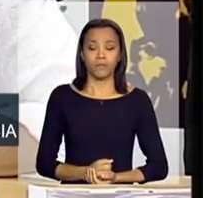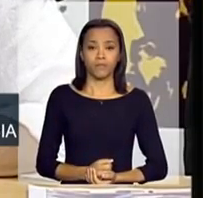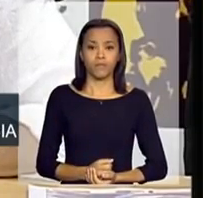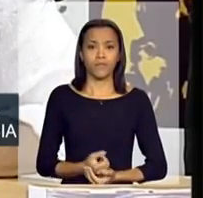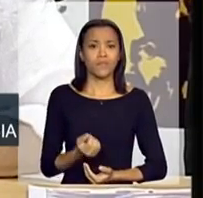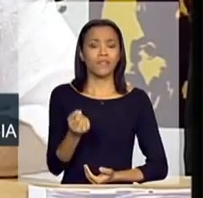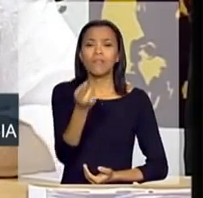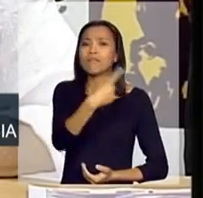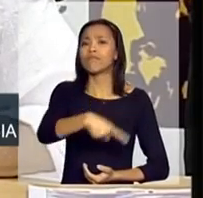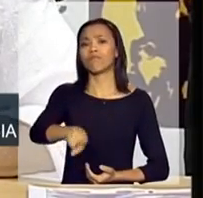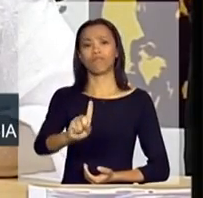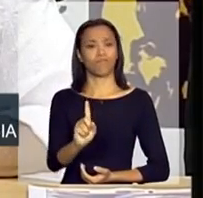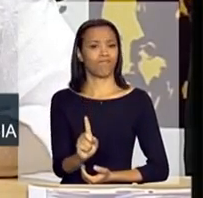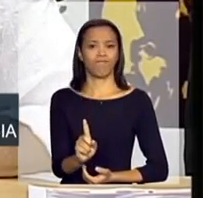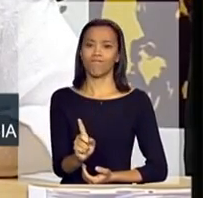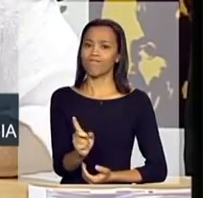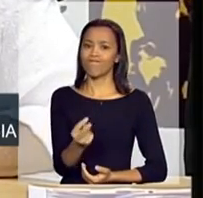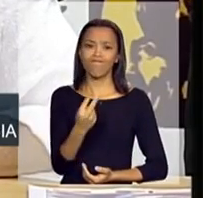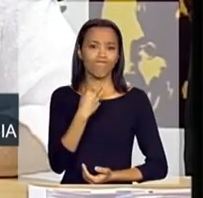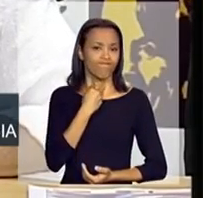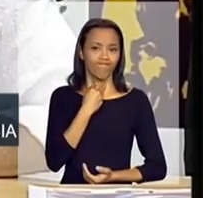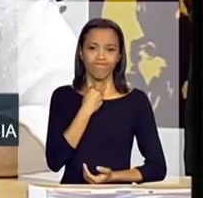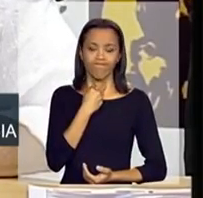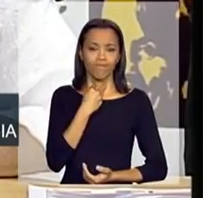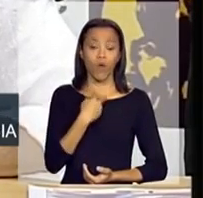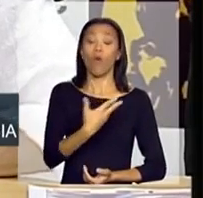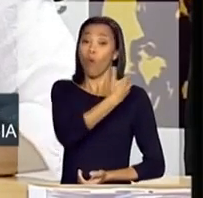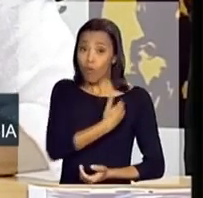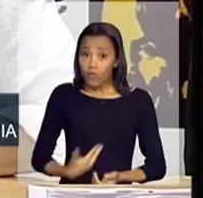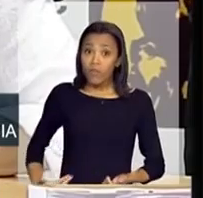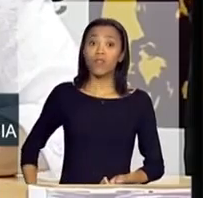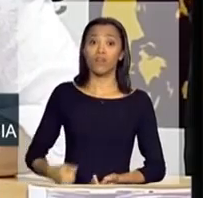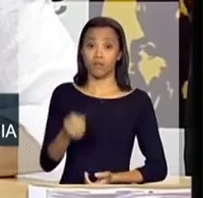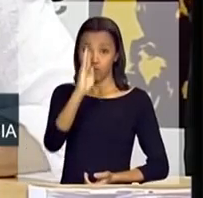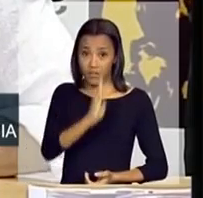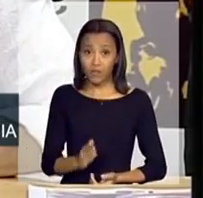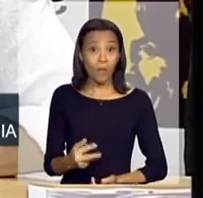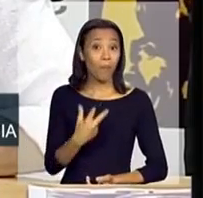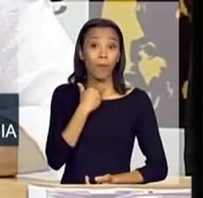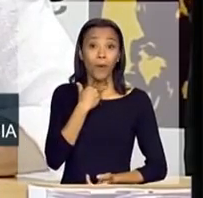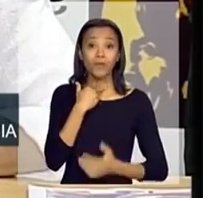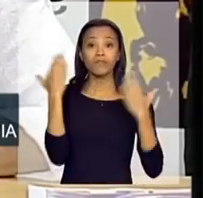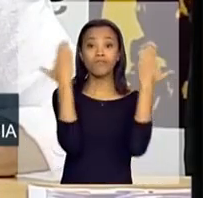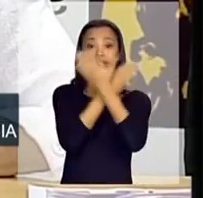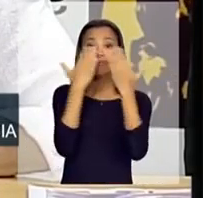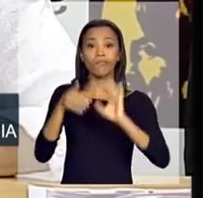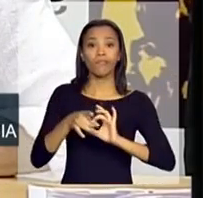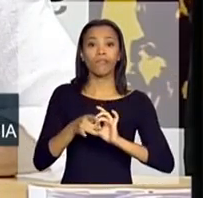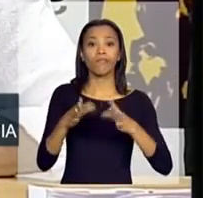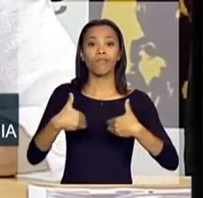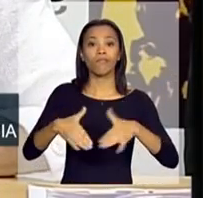não pode, o governo brasileiro não pode fechar os olhos para isso.